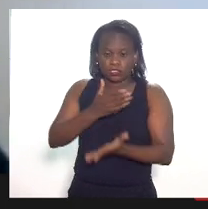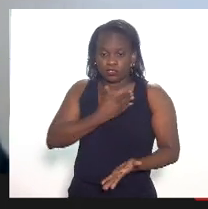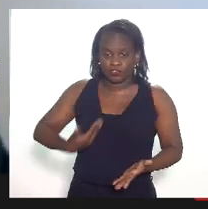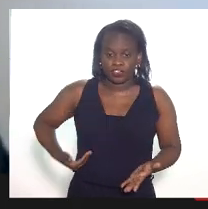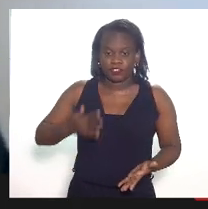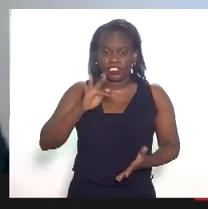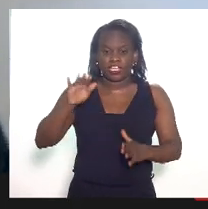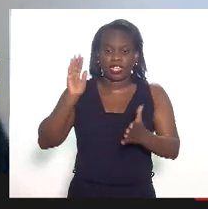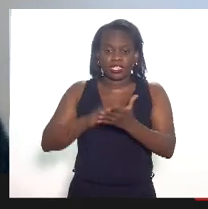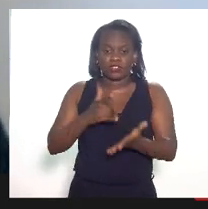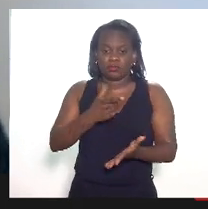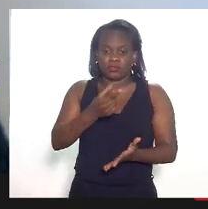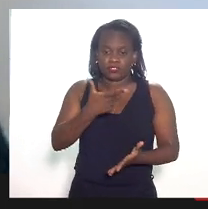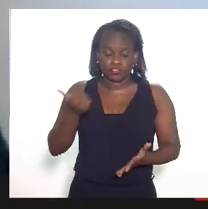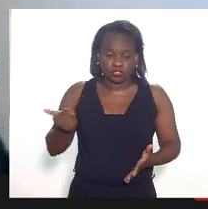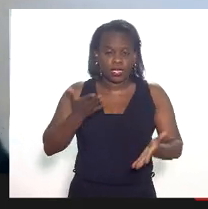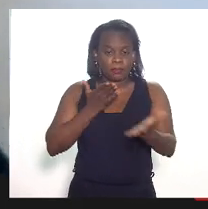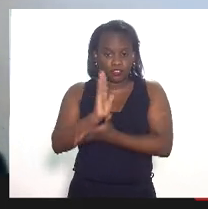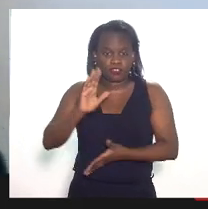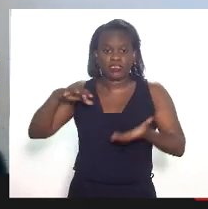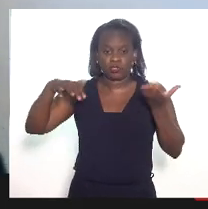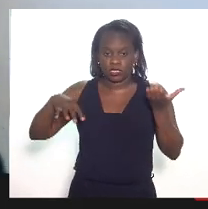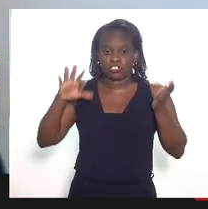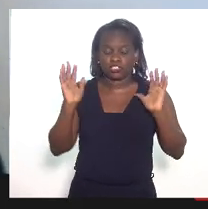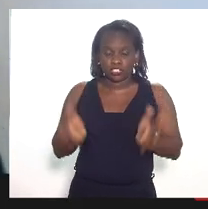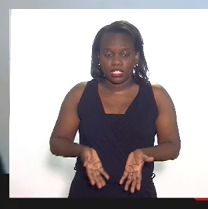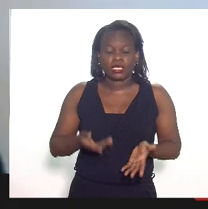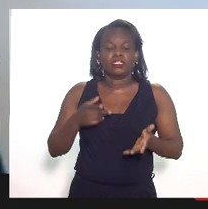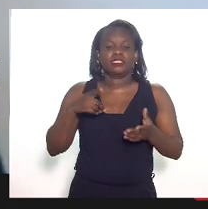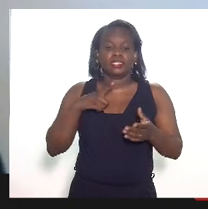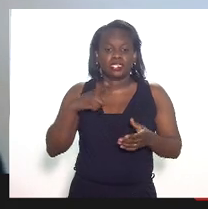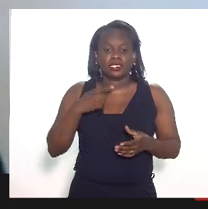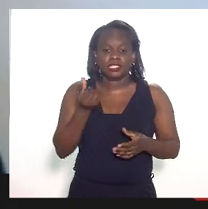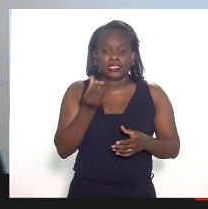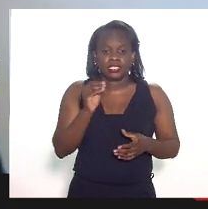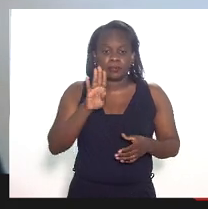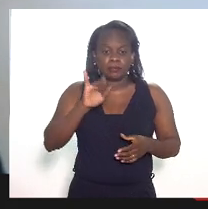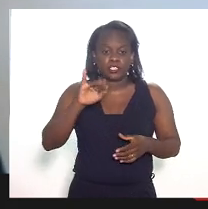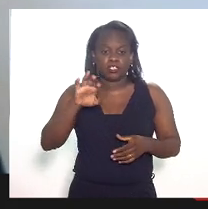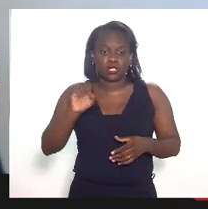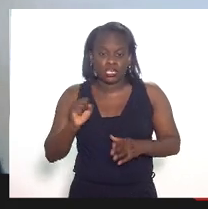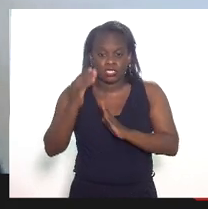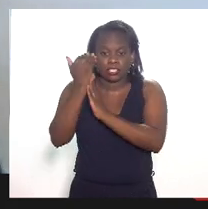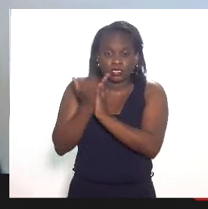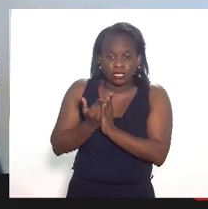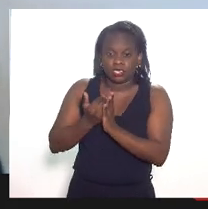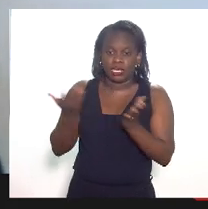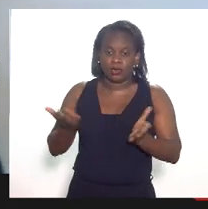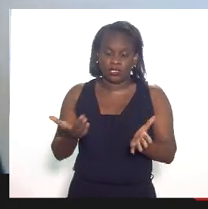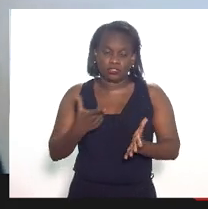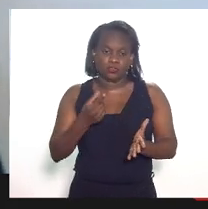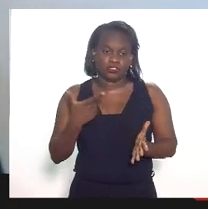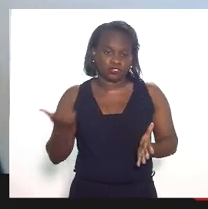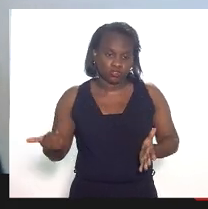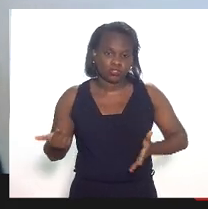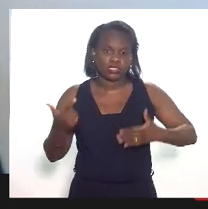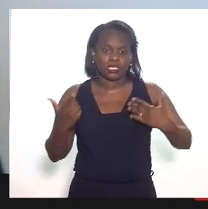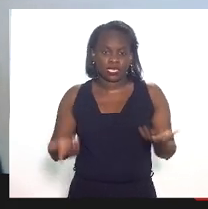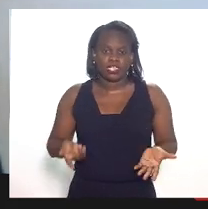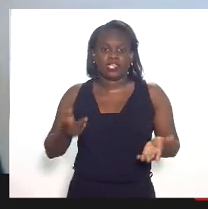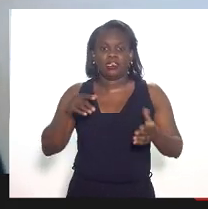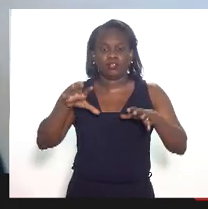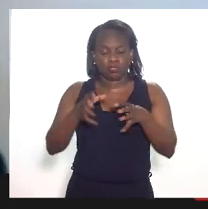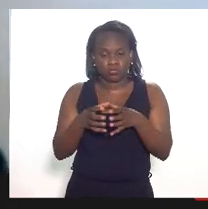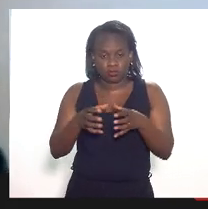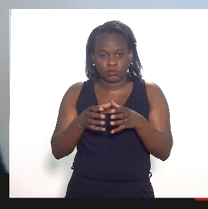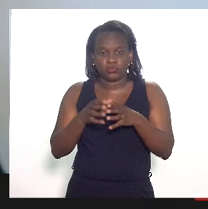2021 e aprovado no Congresso Nacional, teremos 60 bilhões a menos este ano, conforme a nossa